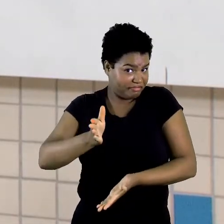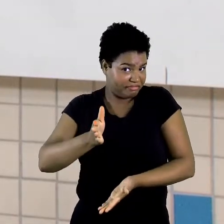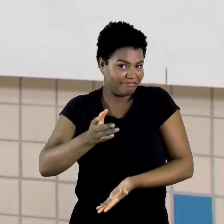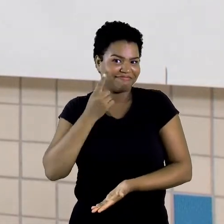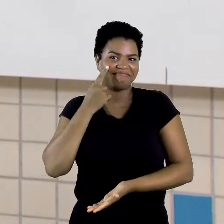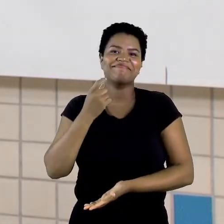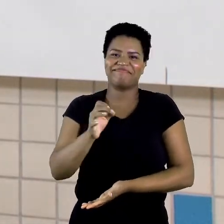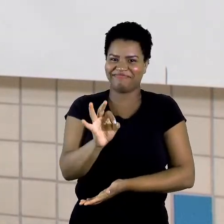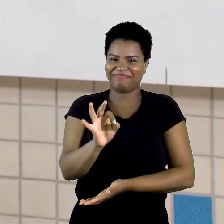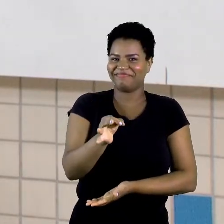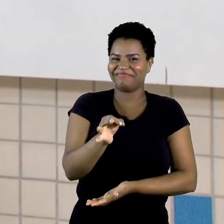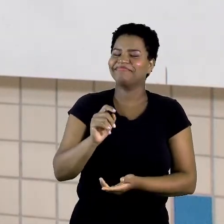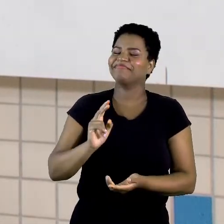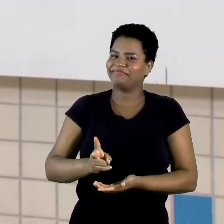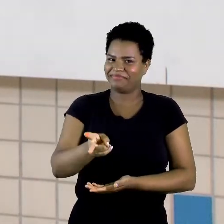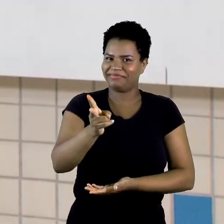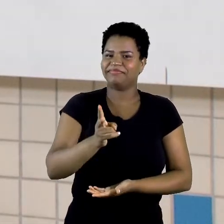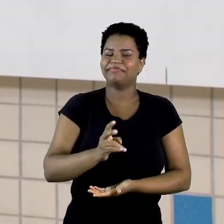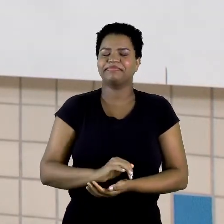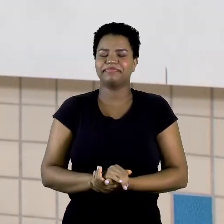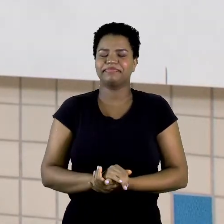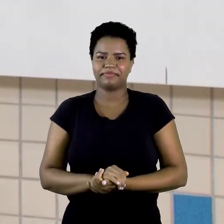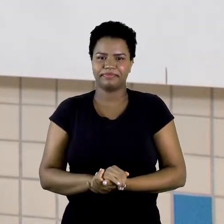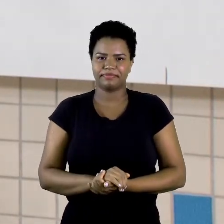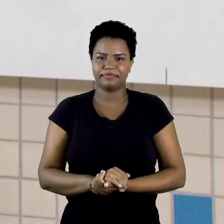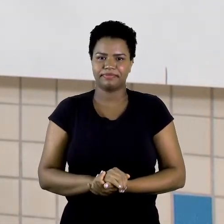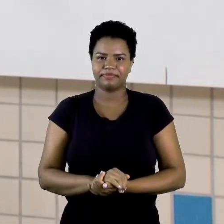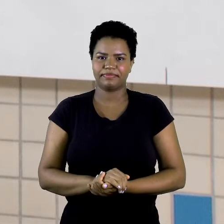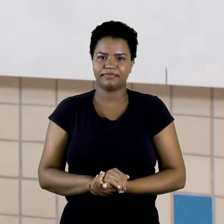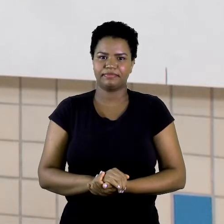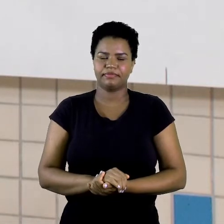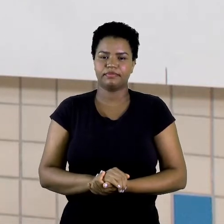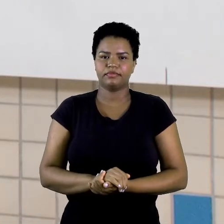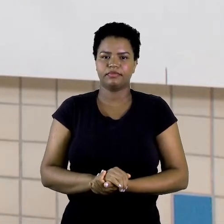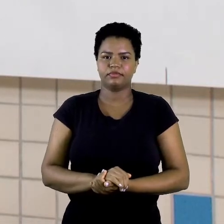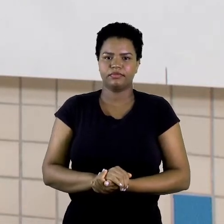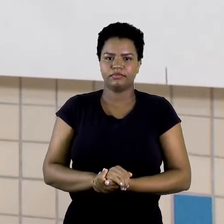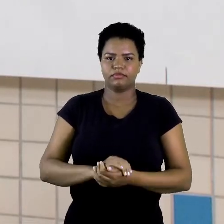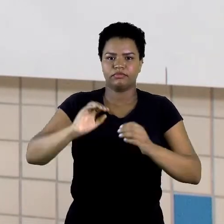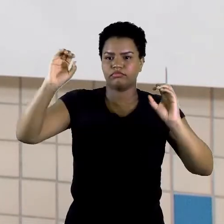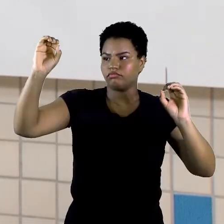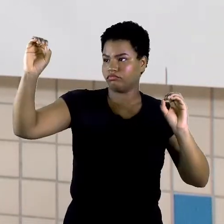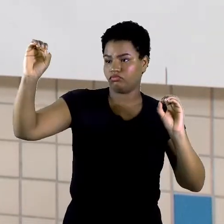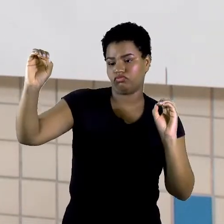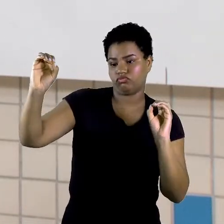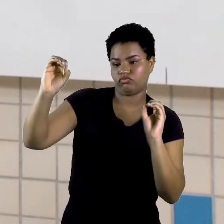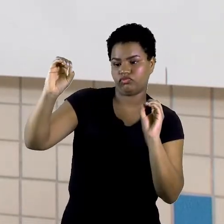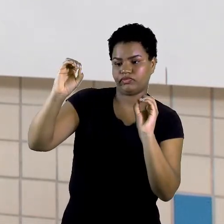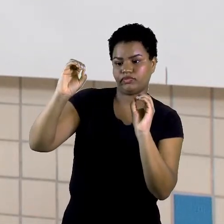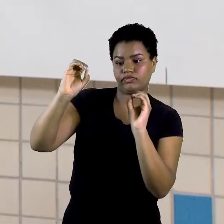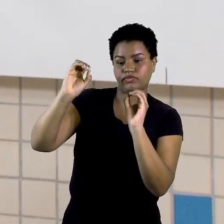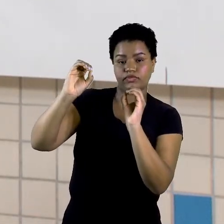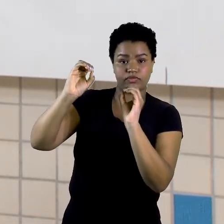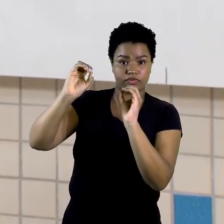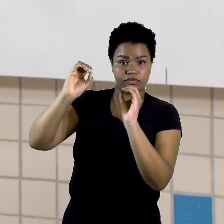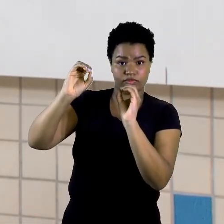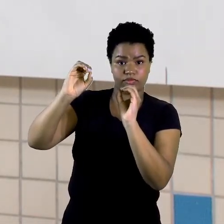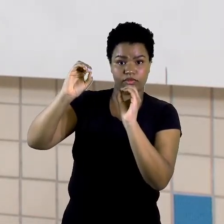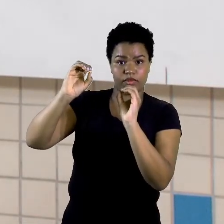né? Vamos lá, dando continuidade. Quando ocorre a aproximação da Terra com o Sol,